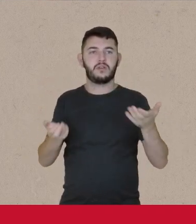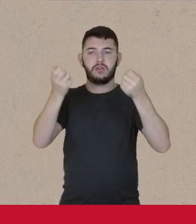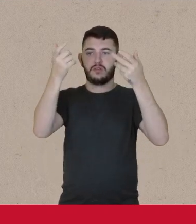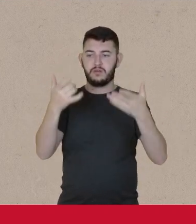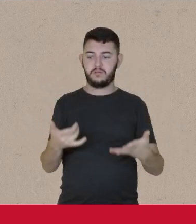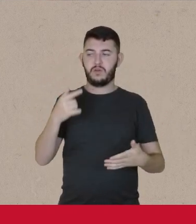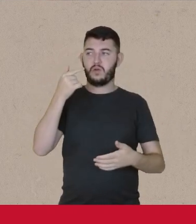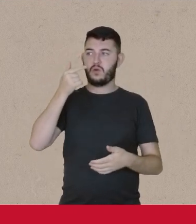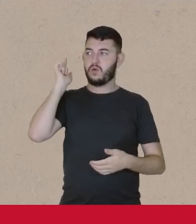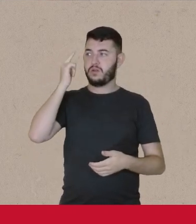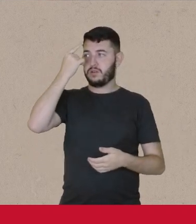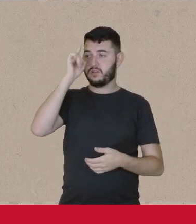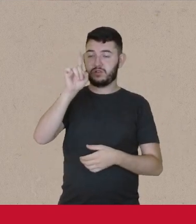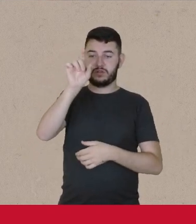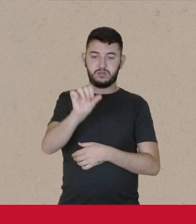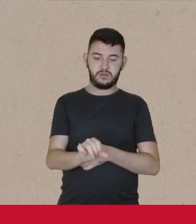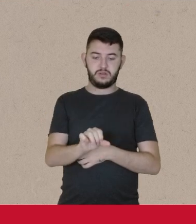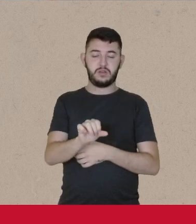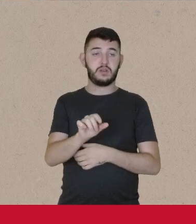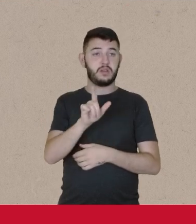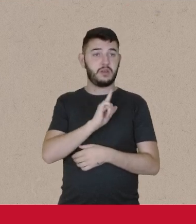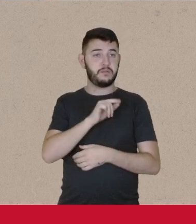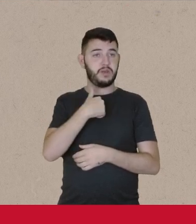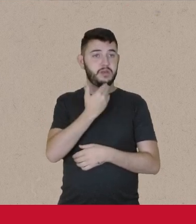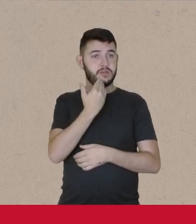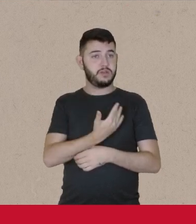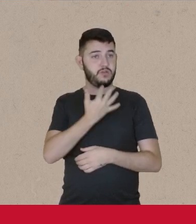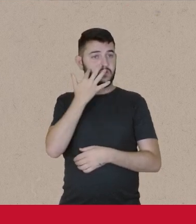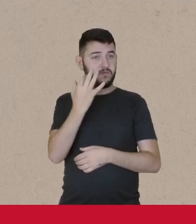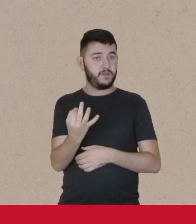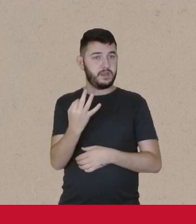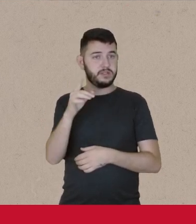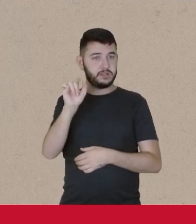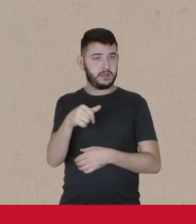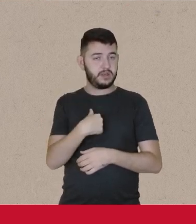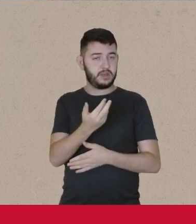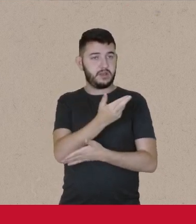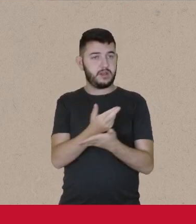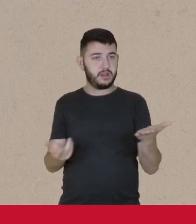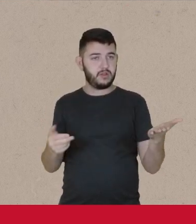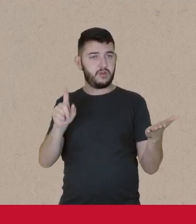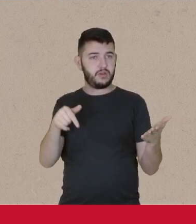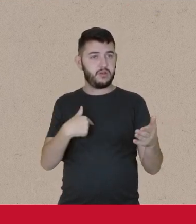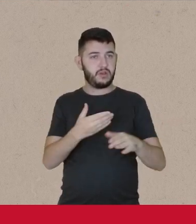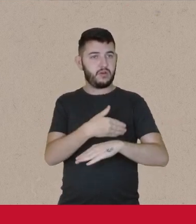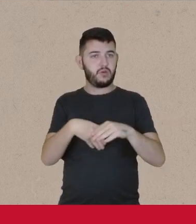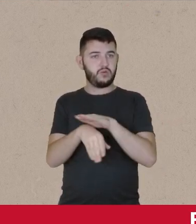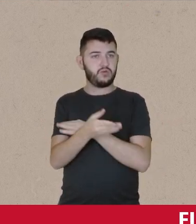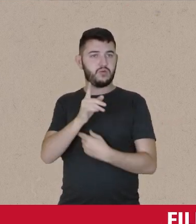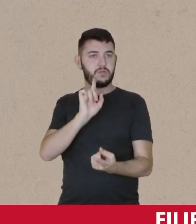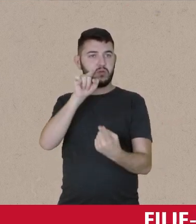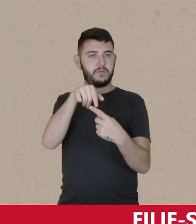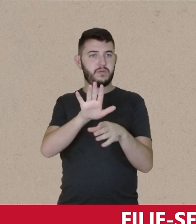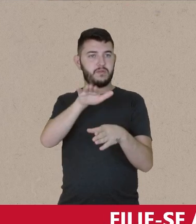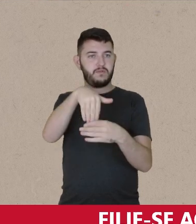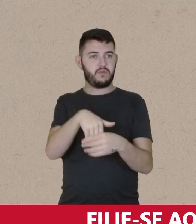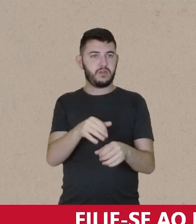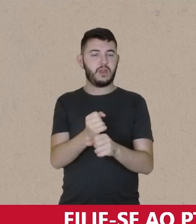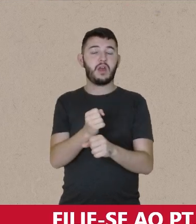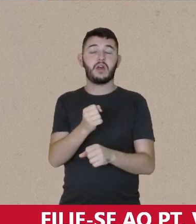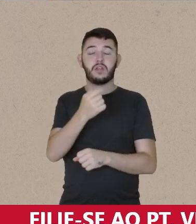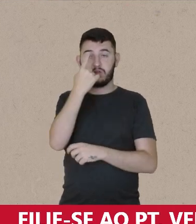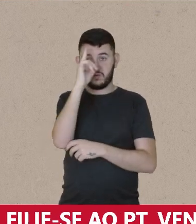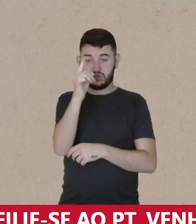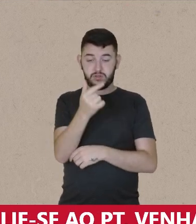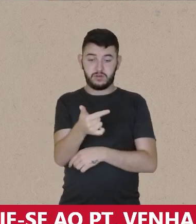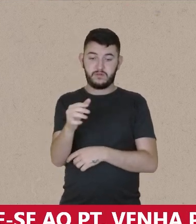dia 19 é pedido vistas ao relatório, isso é de praxe, né? Para poder ele ser votado no dia 20,